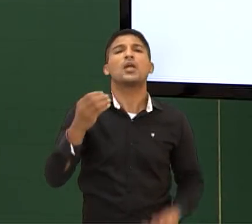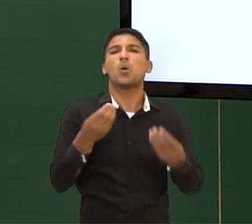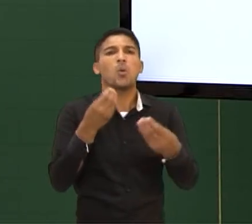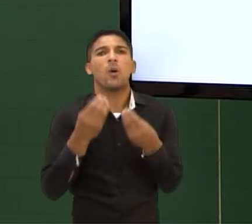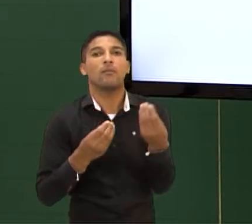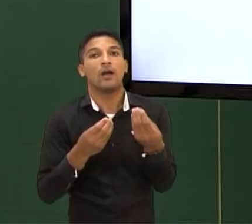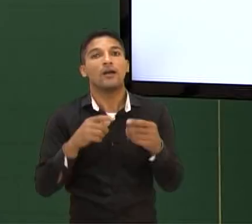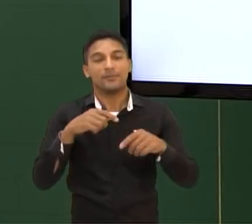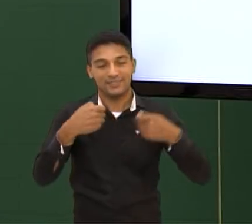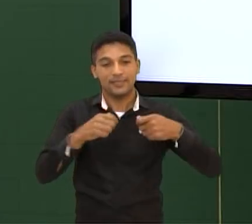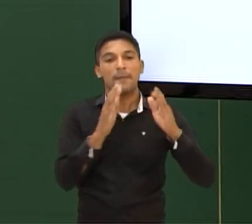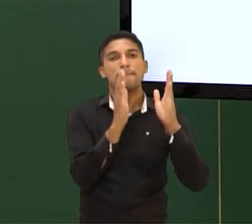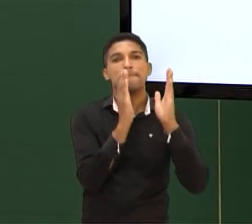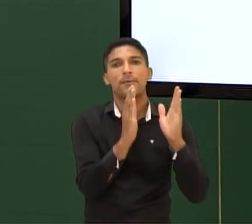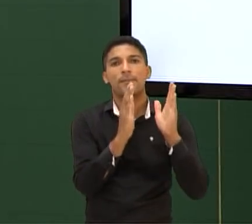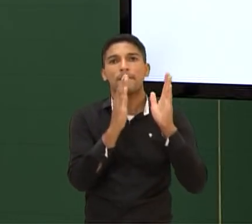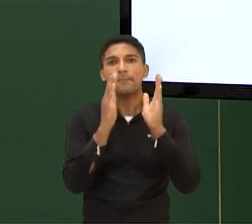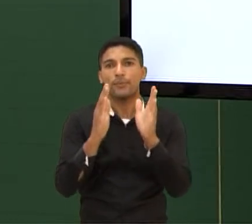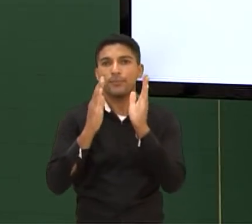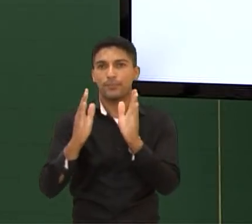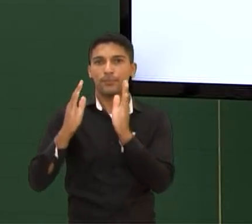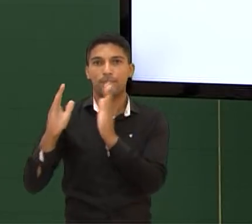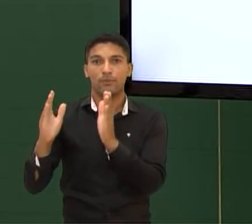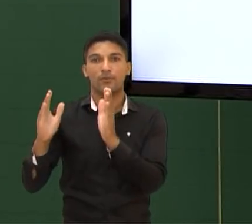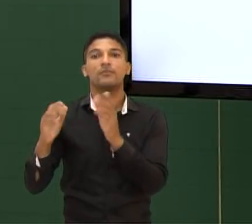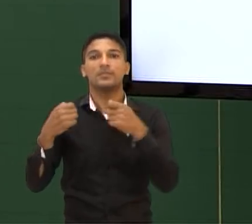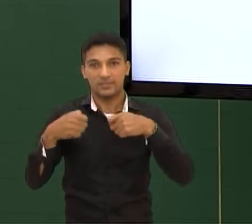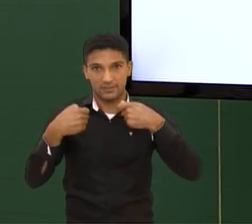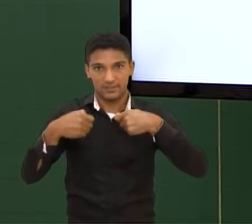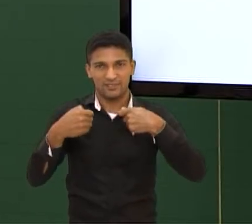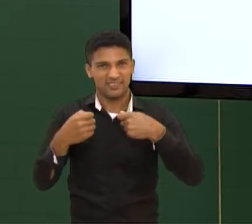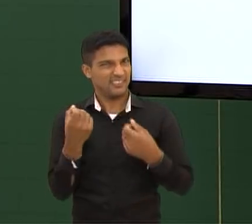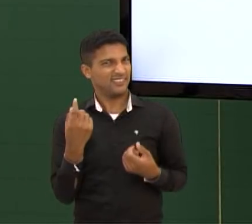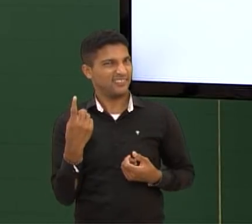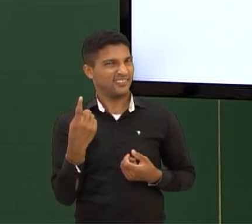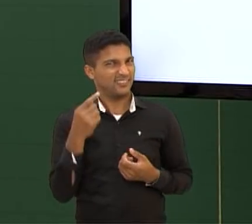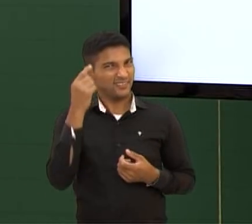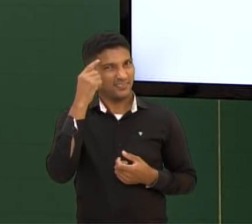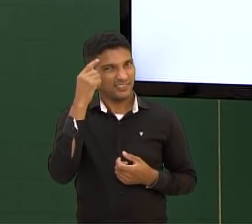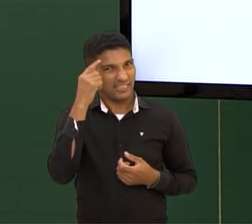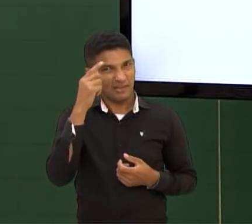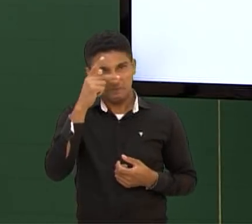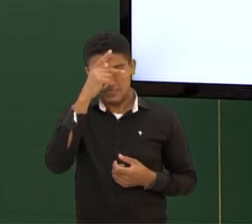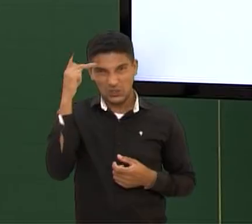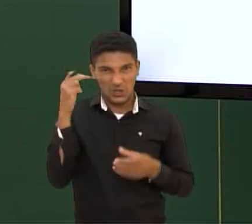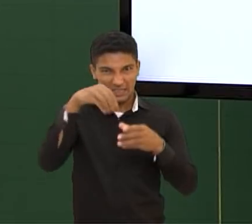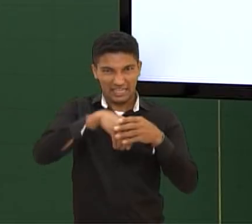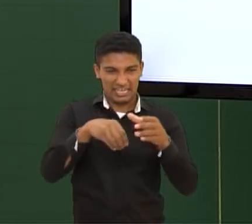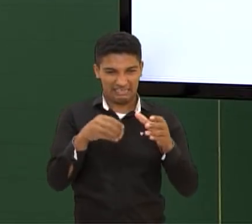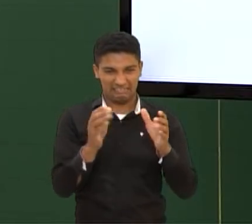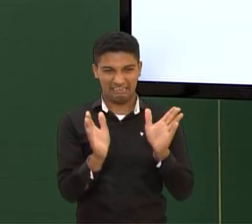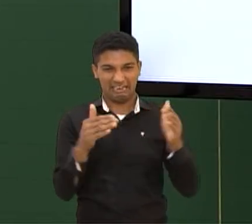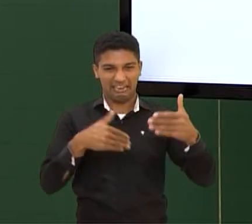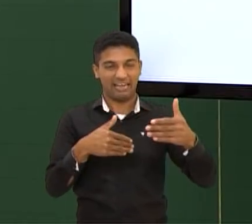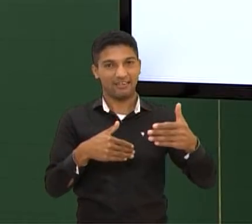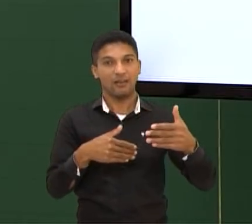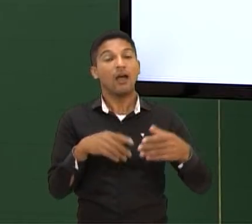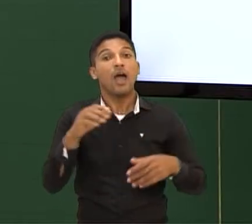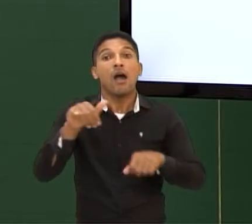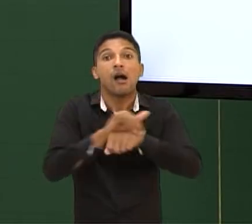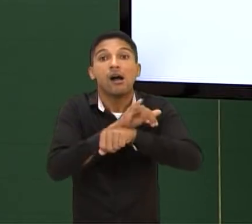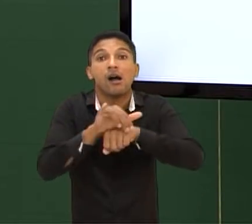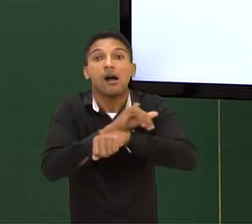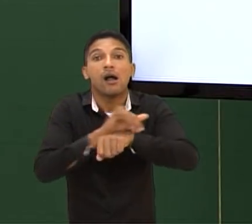em partes, como se fossem em caixinhas, né? Às vezes é estranho pensarmos em colocarmos pessoas dentro de caixinhas, mas é só